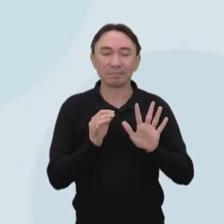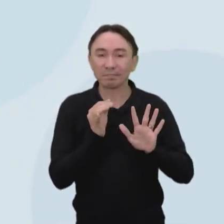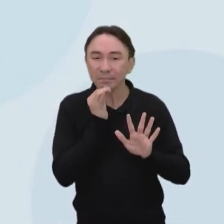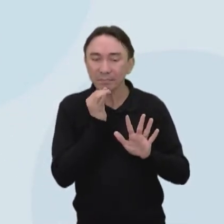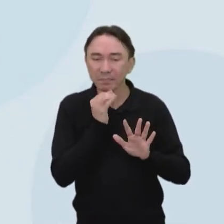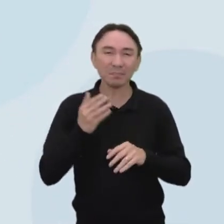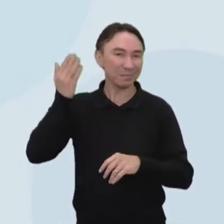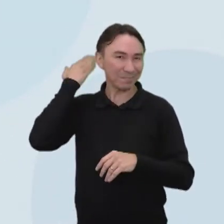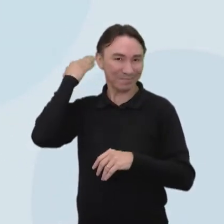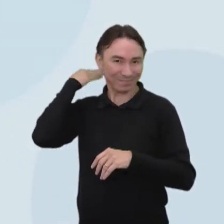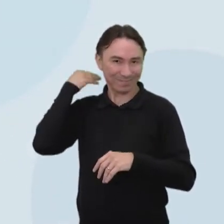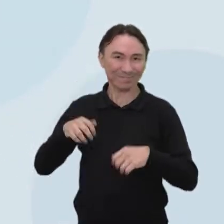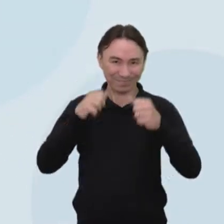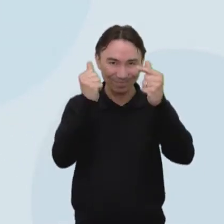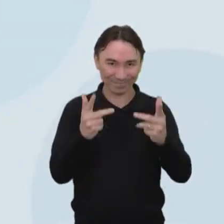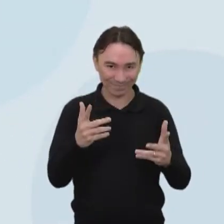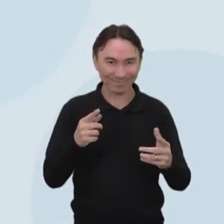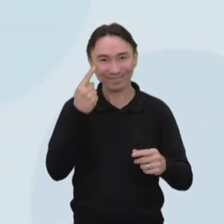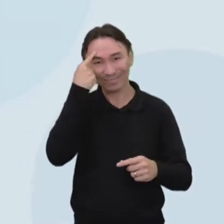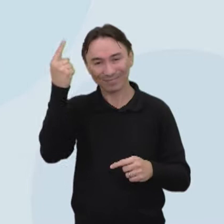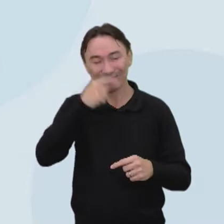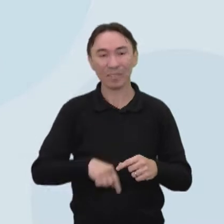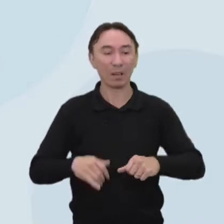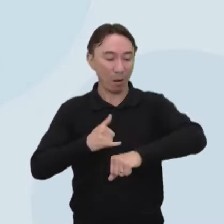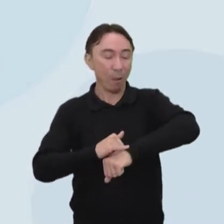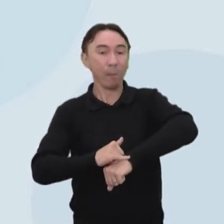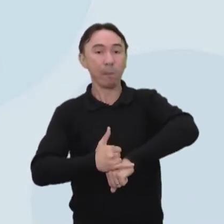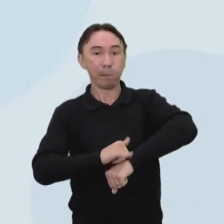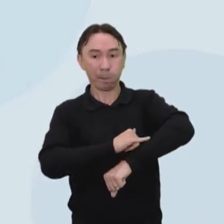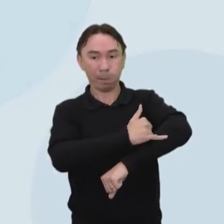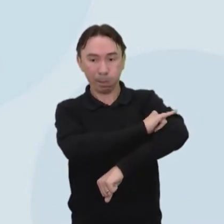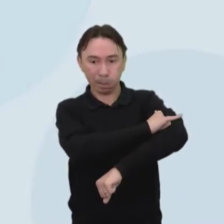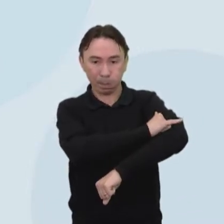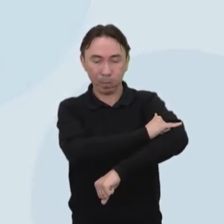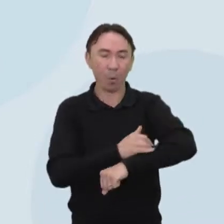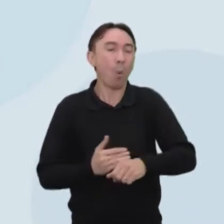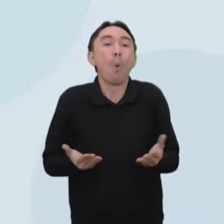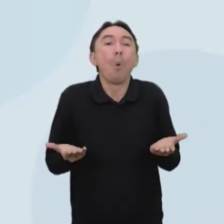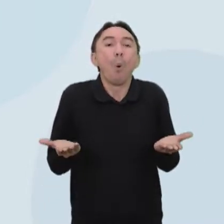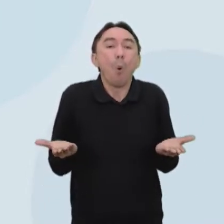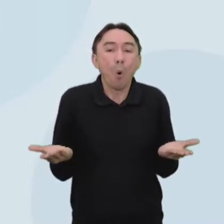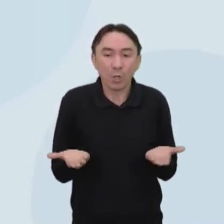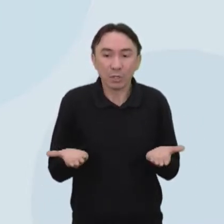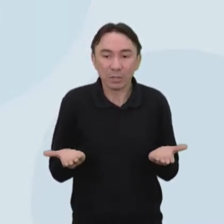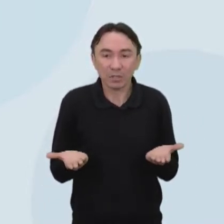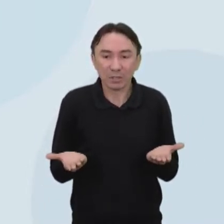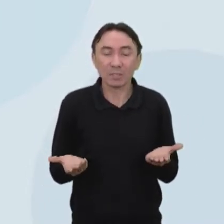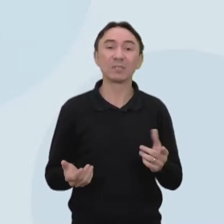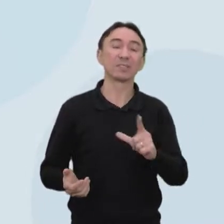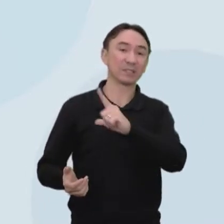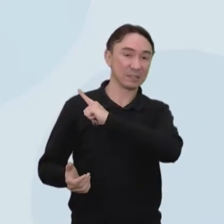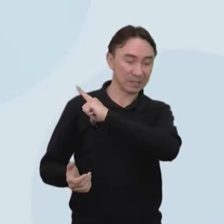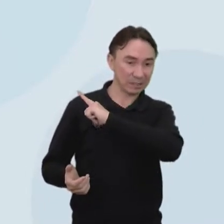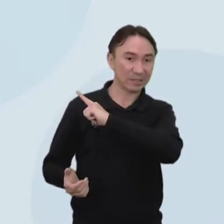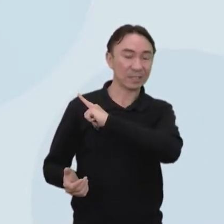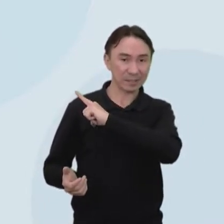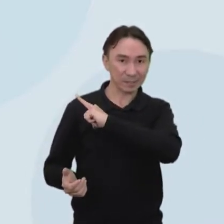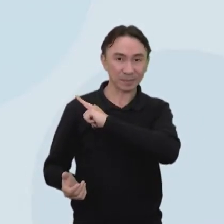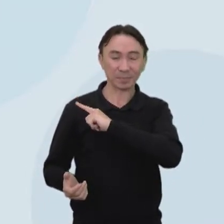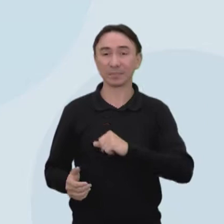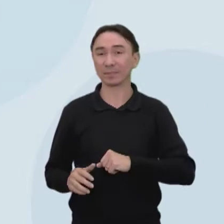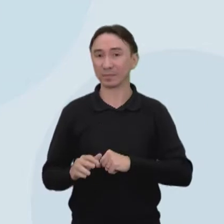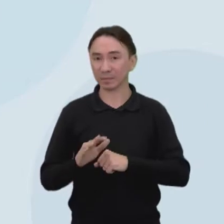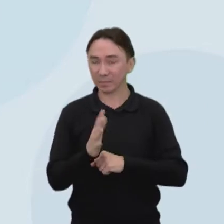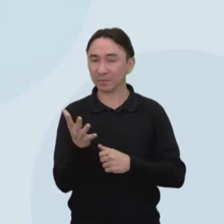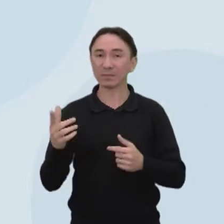da obesidade. A obesidade, ela atualmente, né, está dentro desse comportamento, dessa alteração no